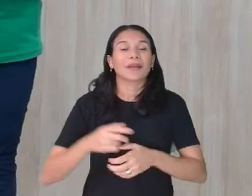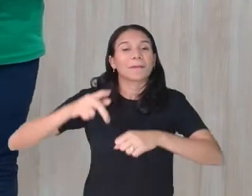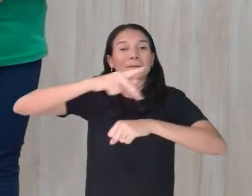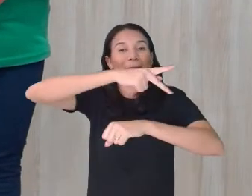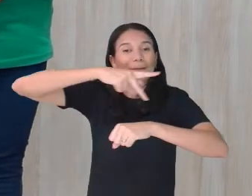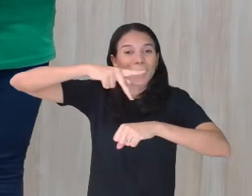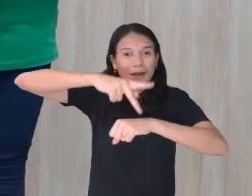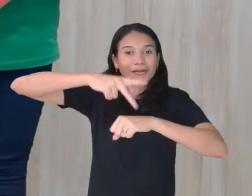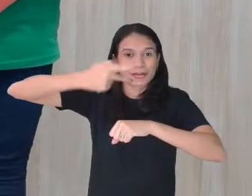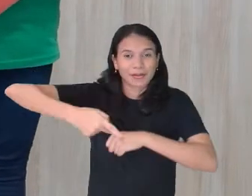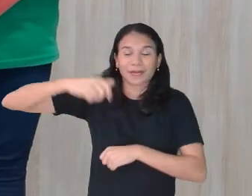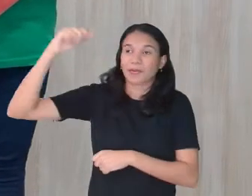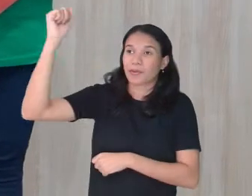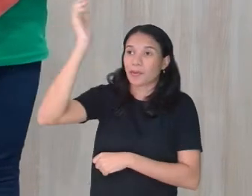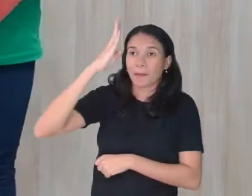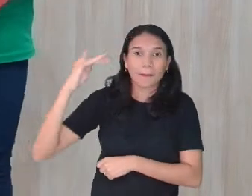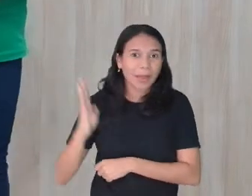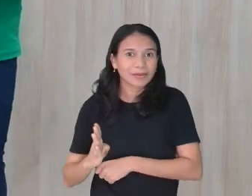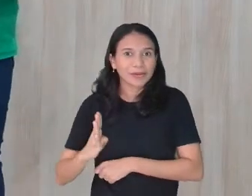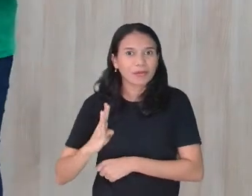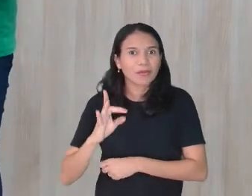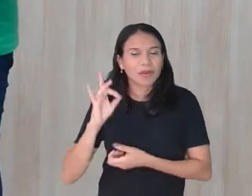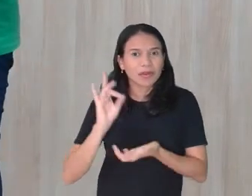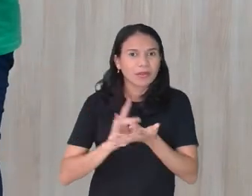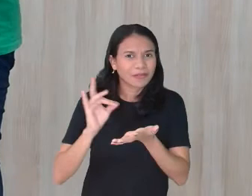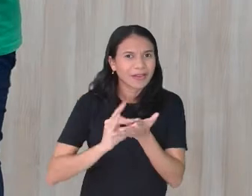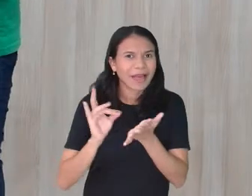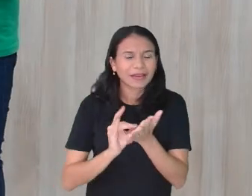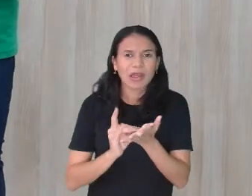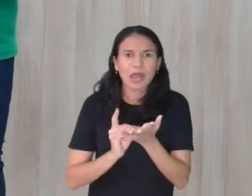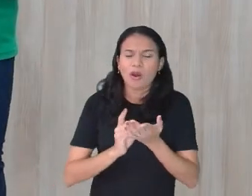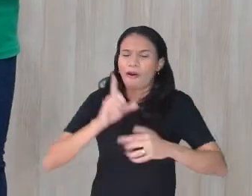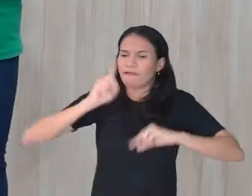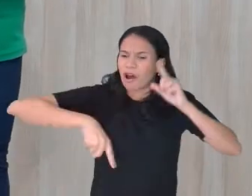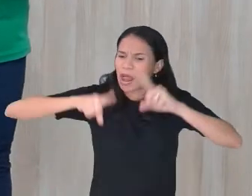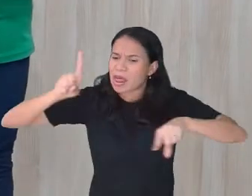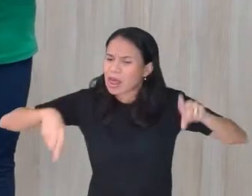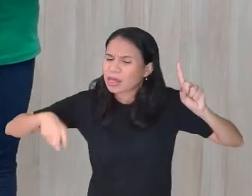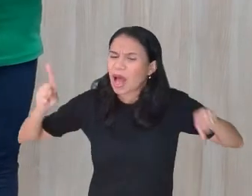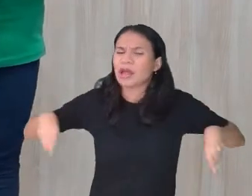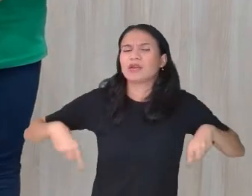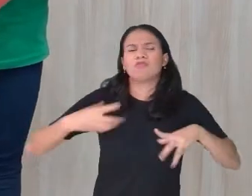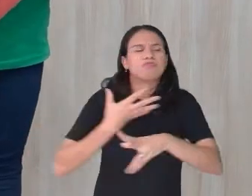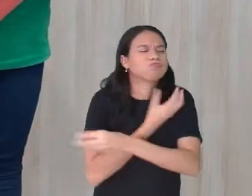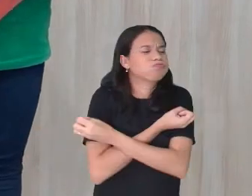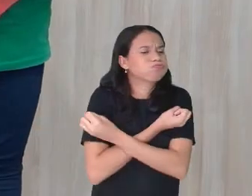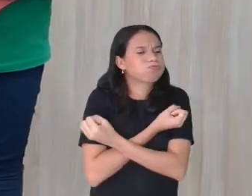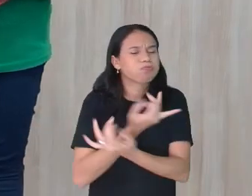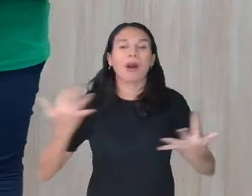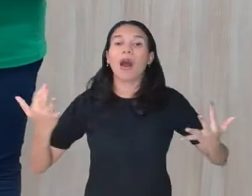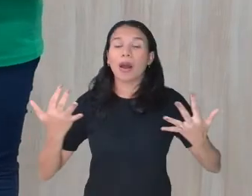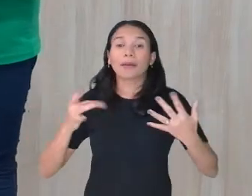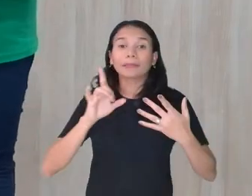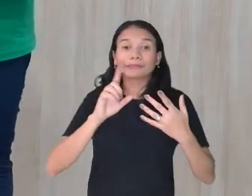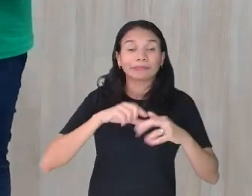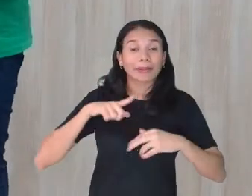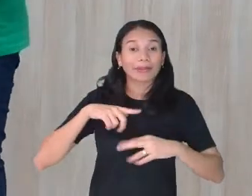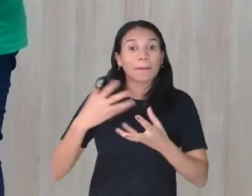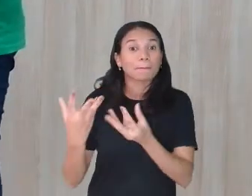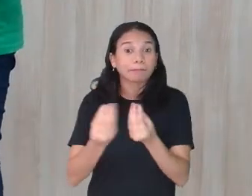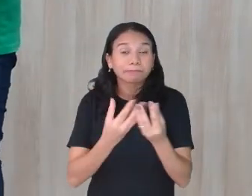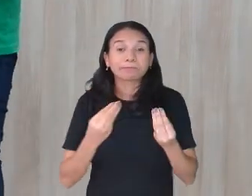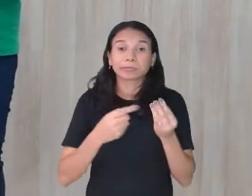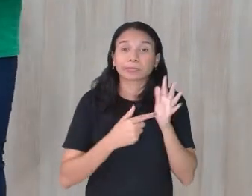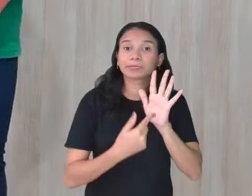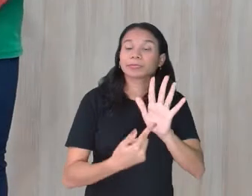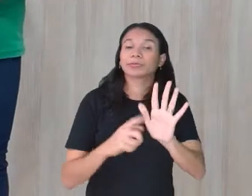país, que é conhecido, gente, como uma rica, uma biodiversidade. Então, o nosso país ele é